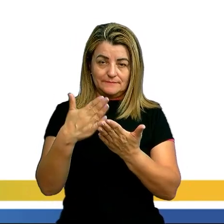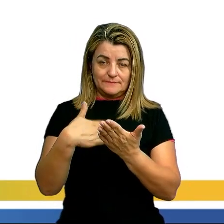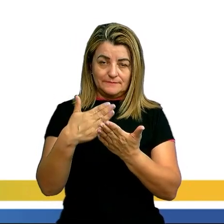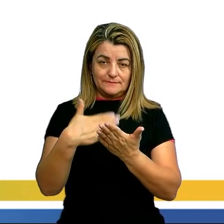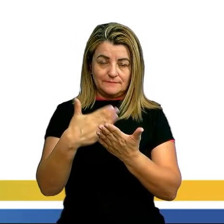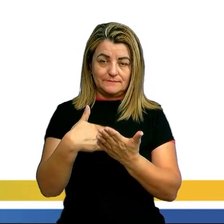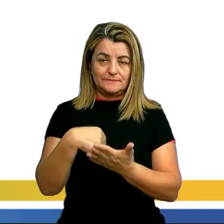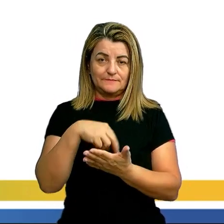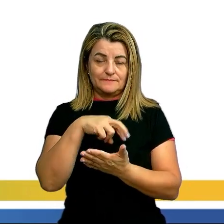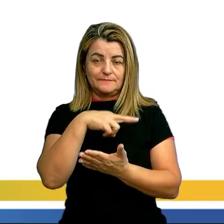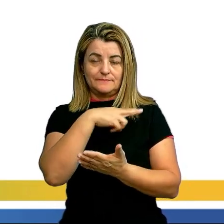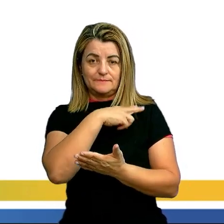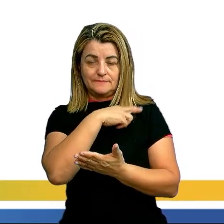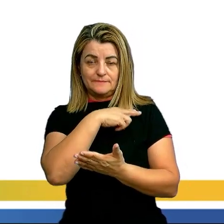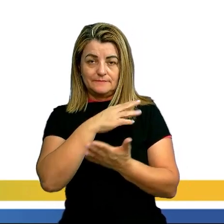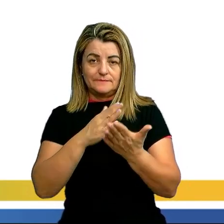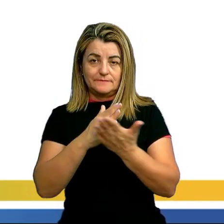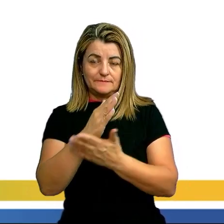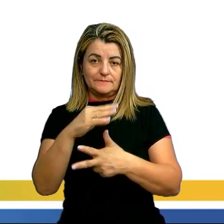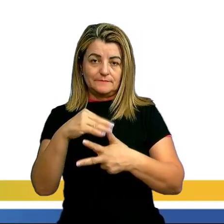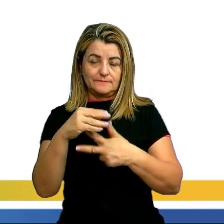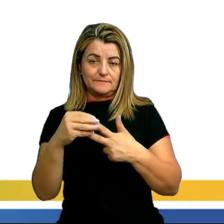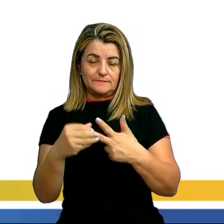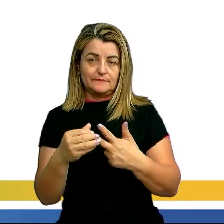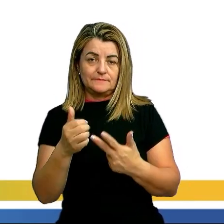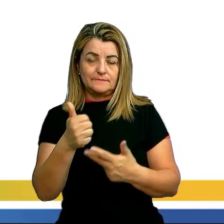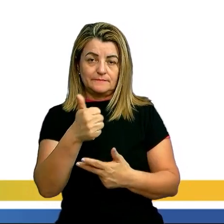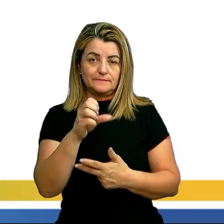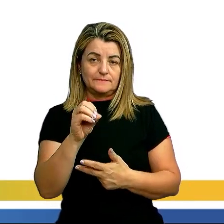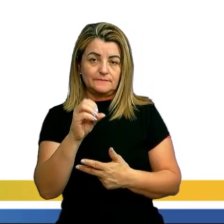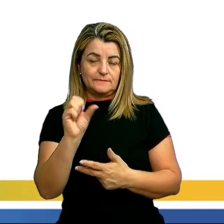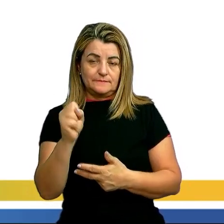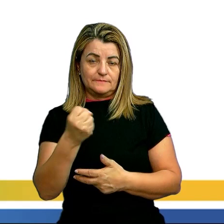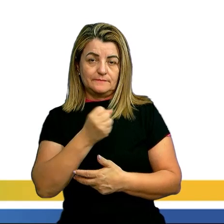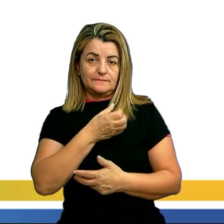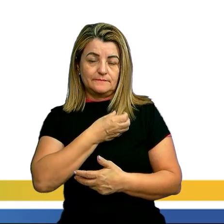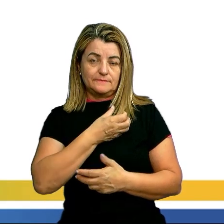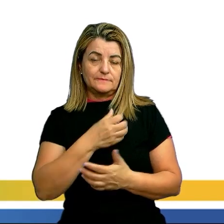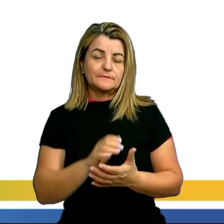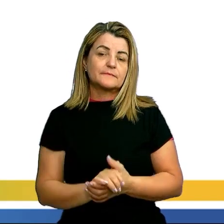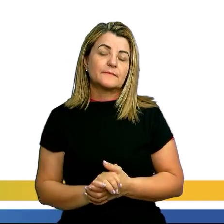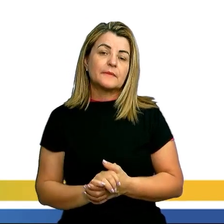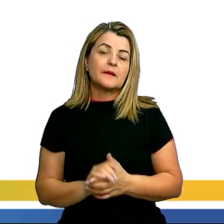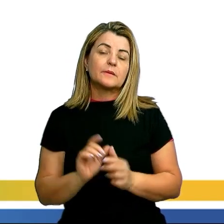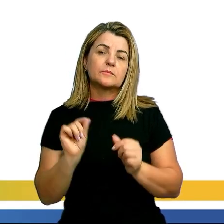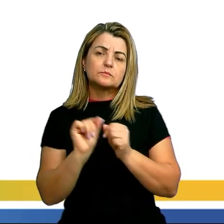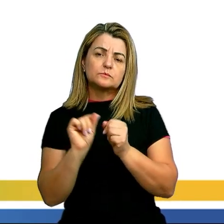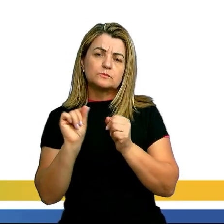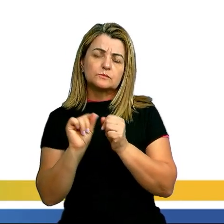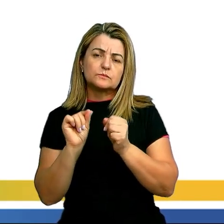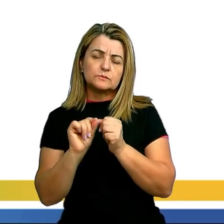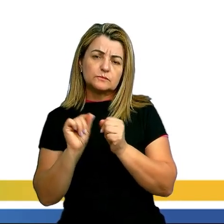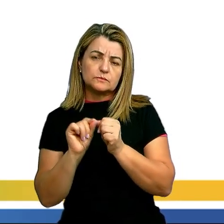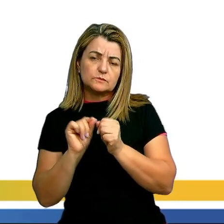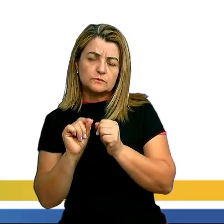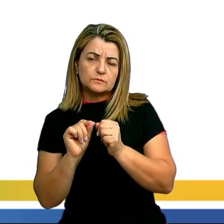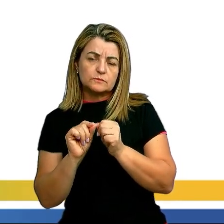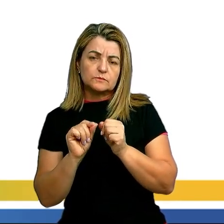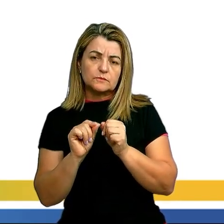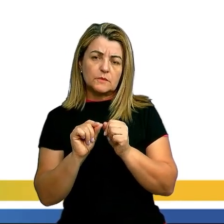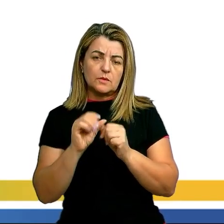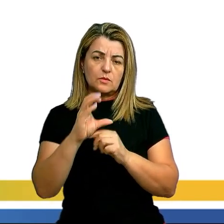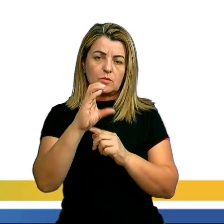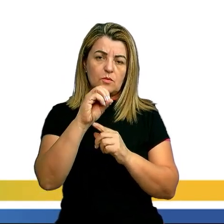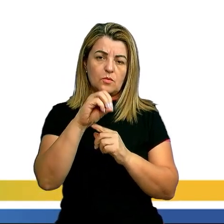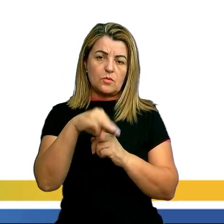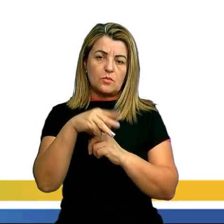Enem, na página 108. Para produzir determinado composto químico,